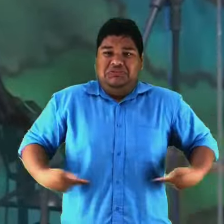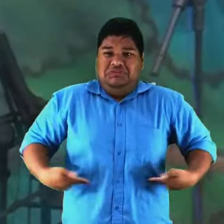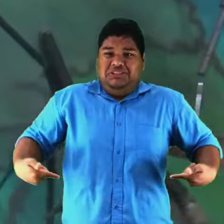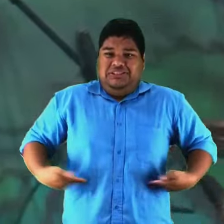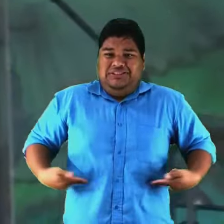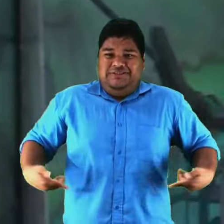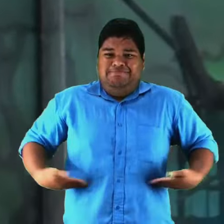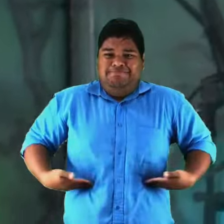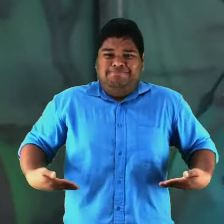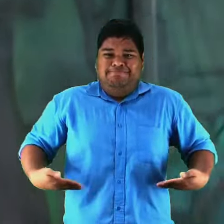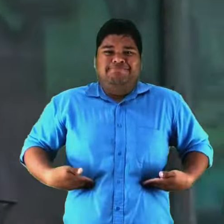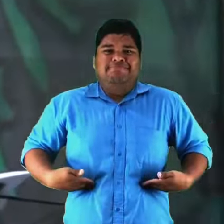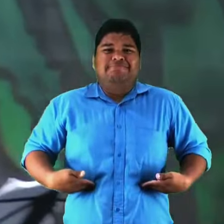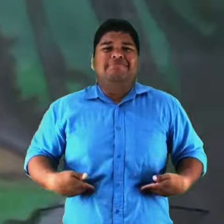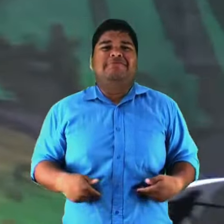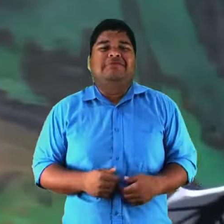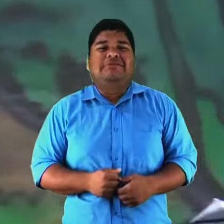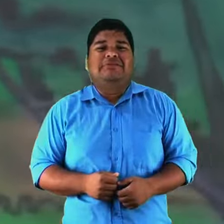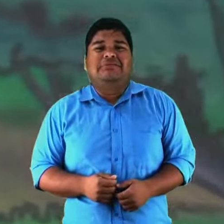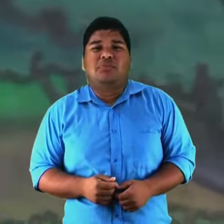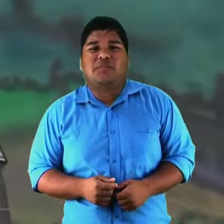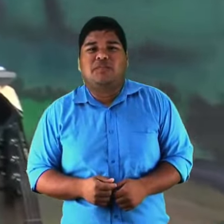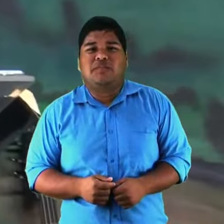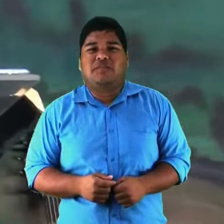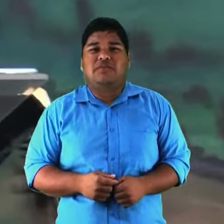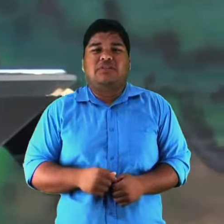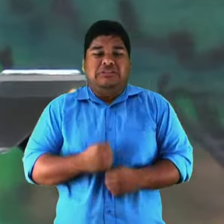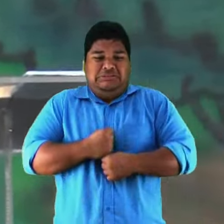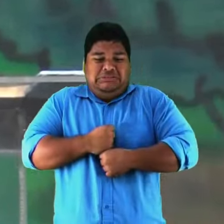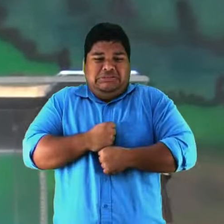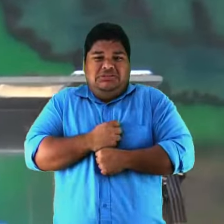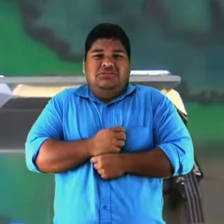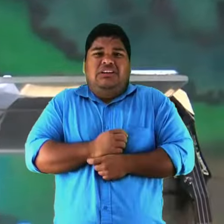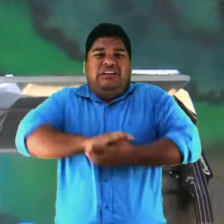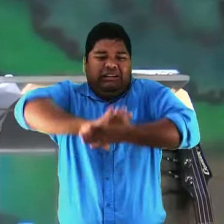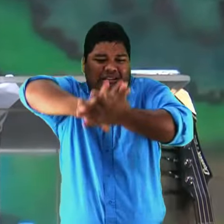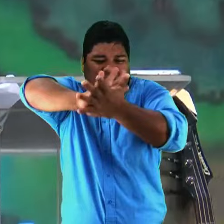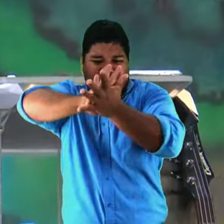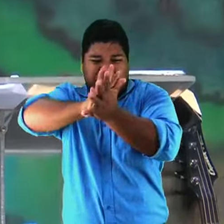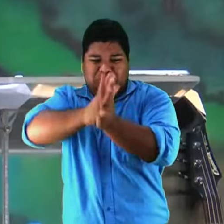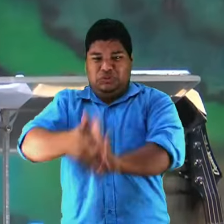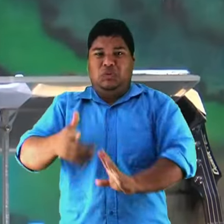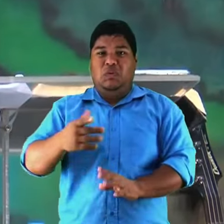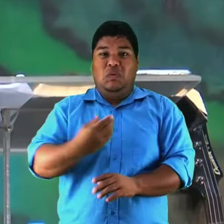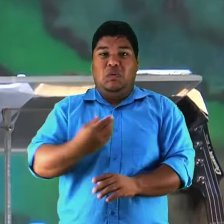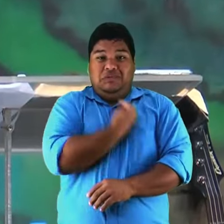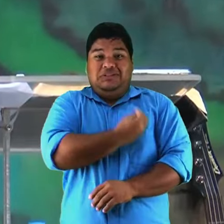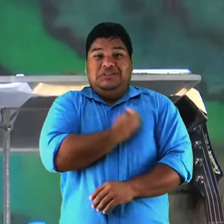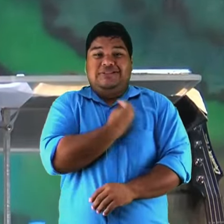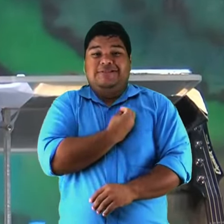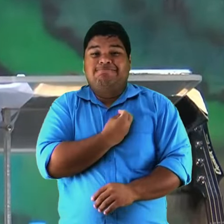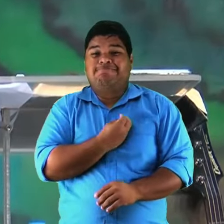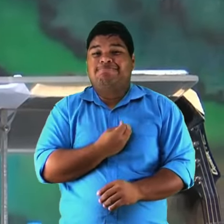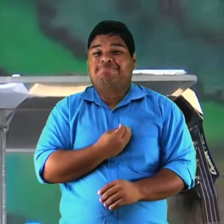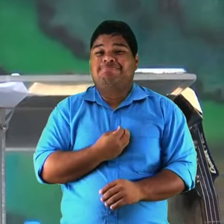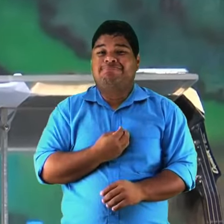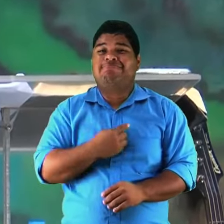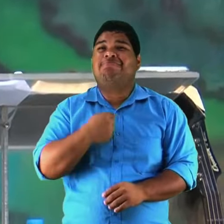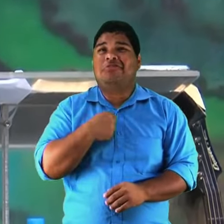Destruíram nações. Acabaram com vidas de pessoas. Eu digo para mim mesmo,